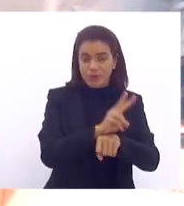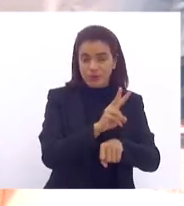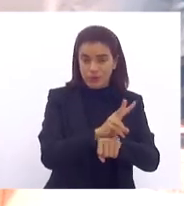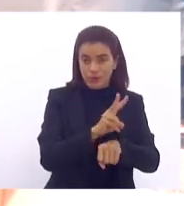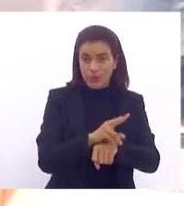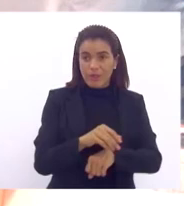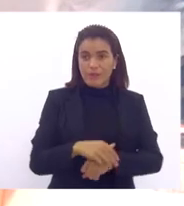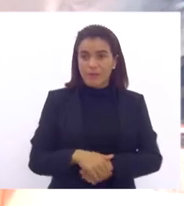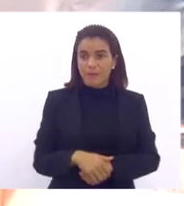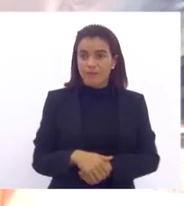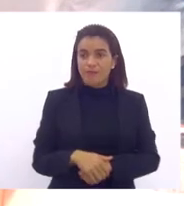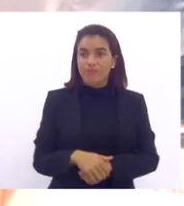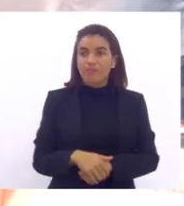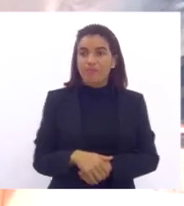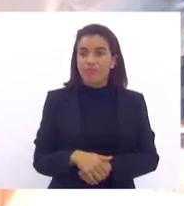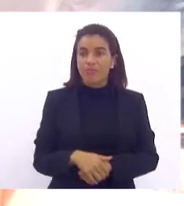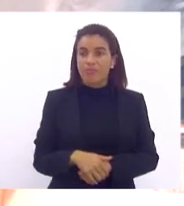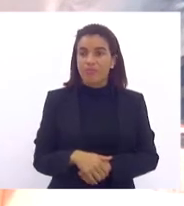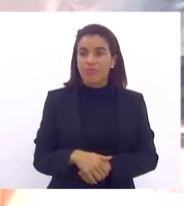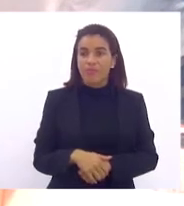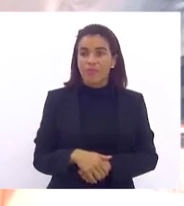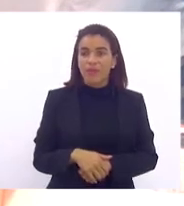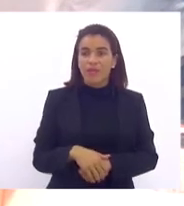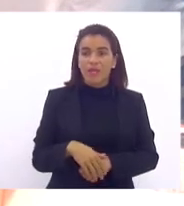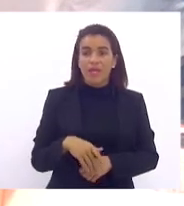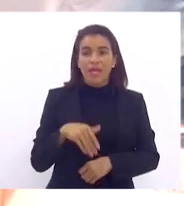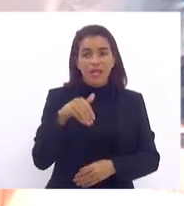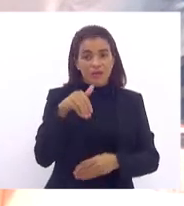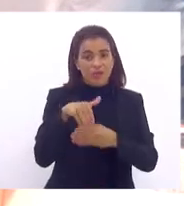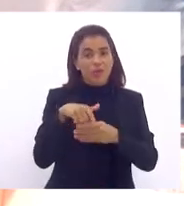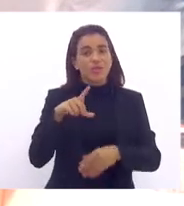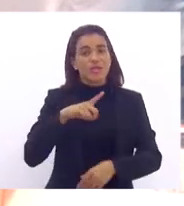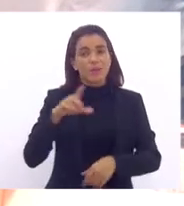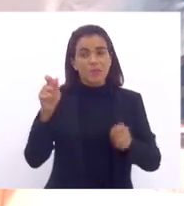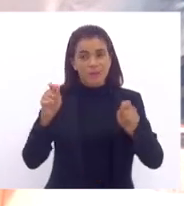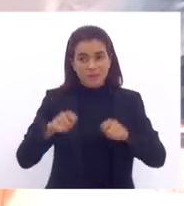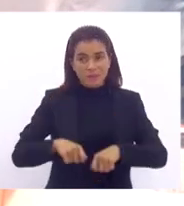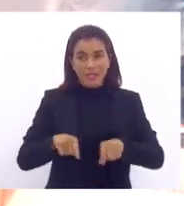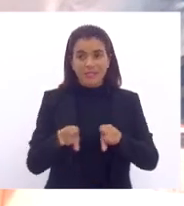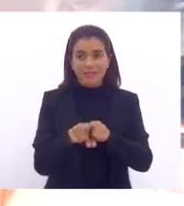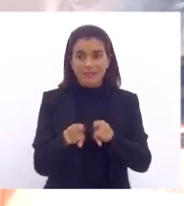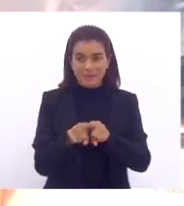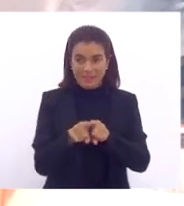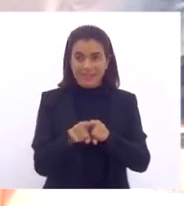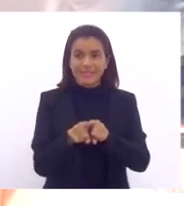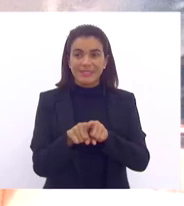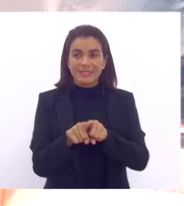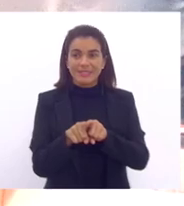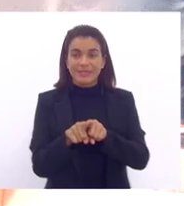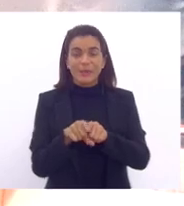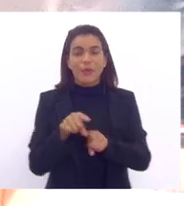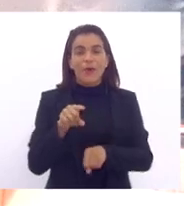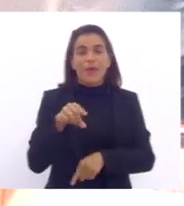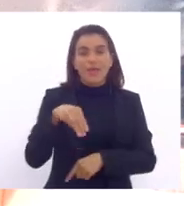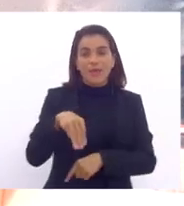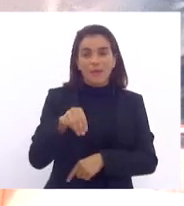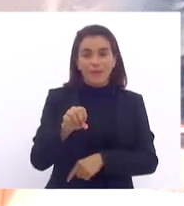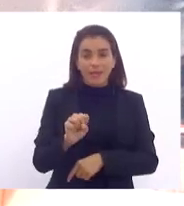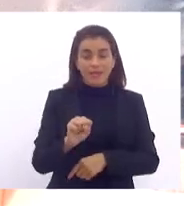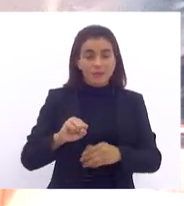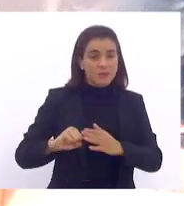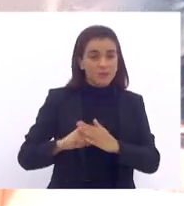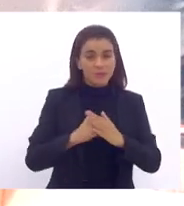estiver me me enganando em que ele votou que haveria possibilidade inclusive do foi um MS de um B